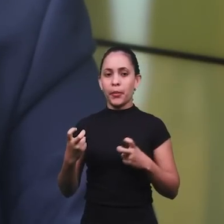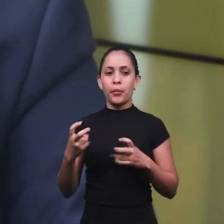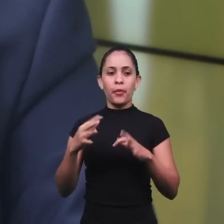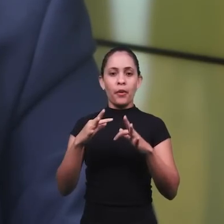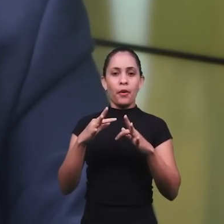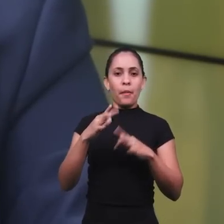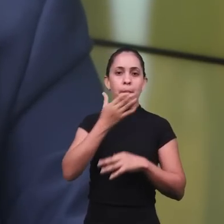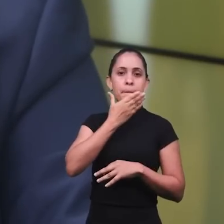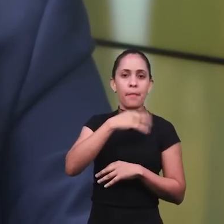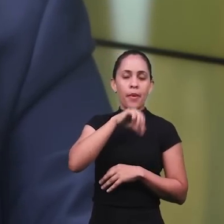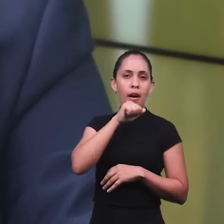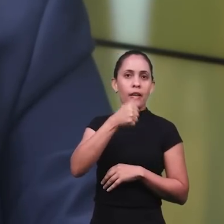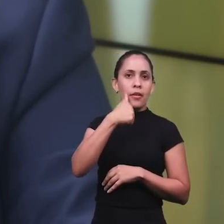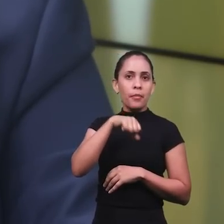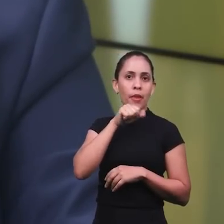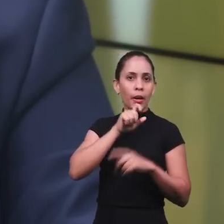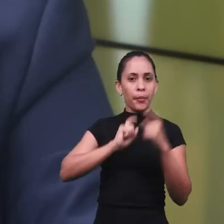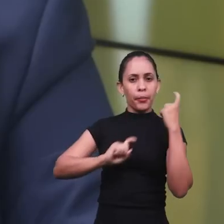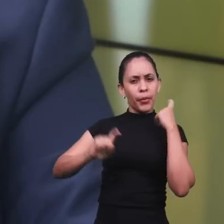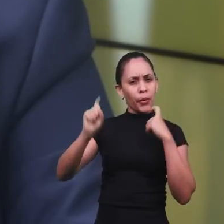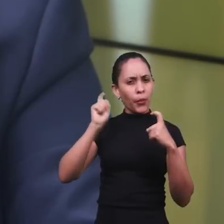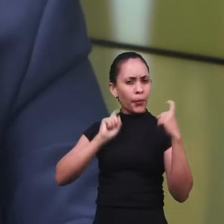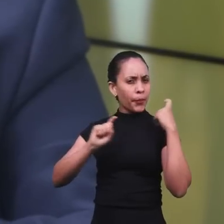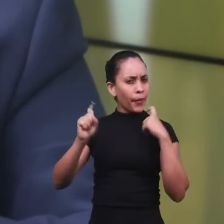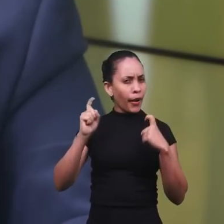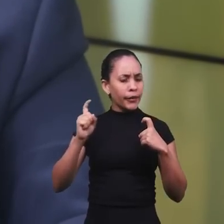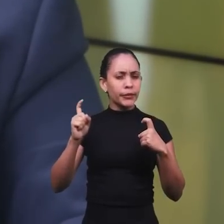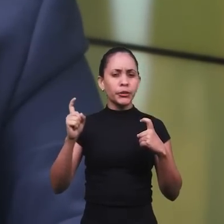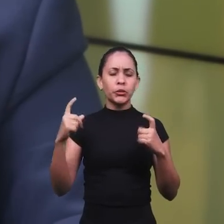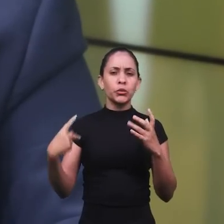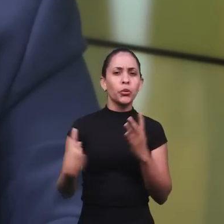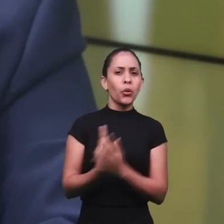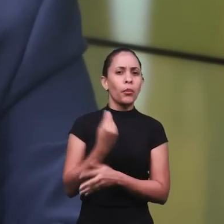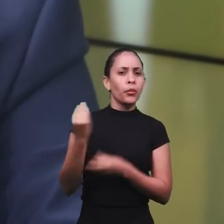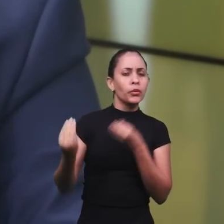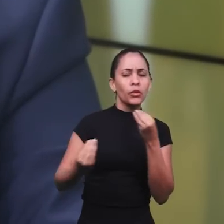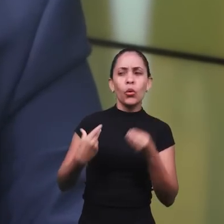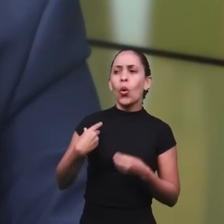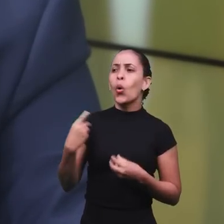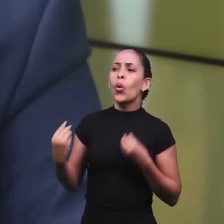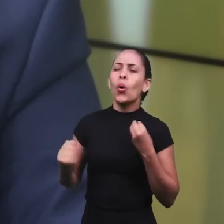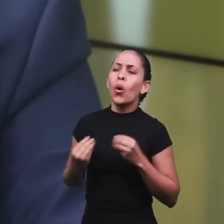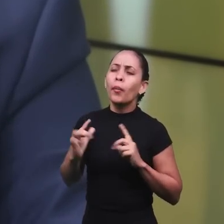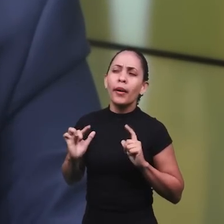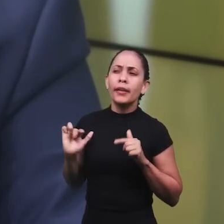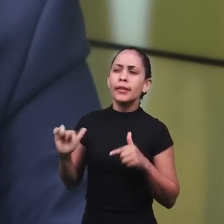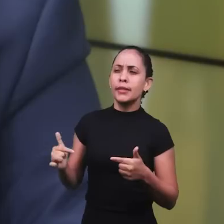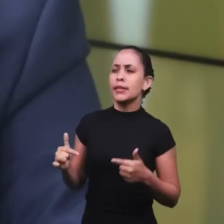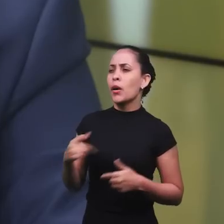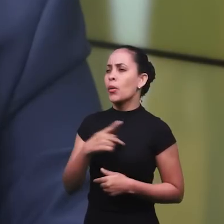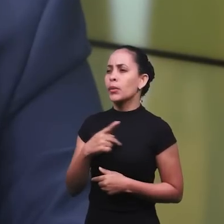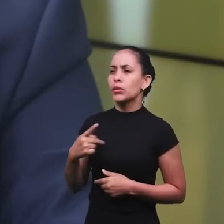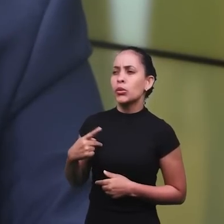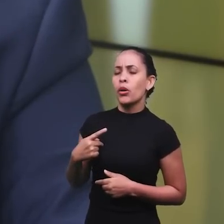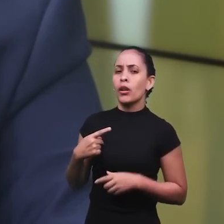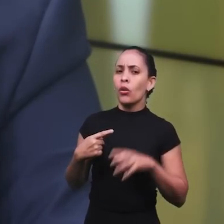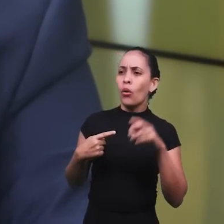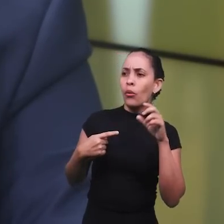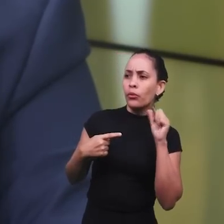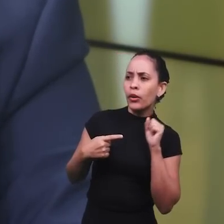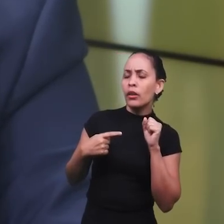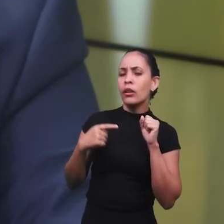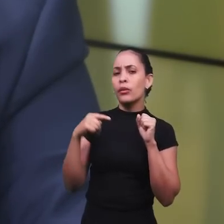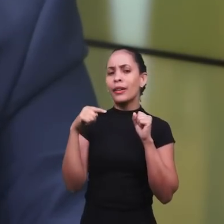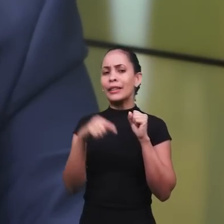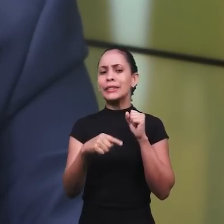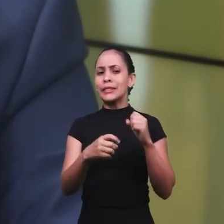pais preocupadíssimos diante de situações concretas. O que eu faço, pastor? Meu filho ouviu